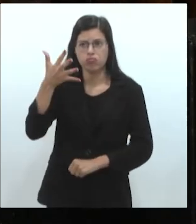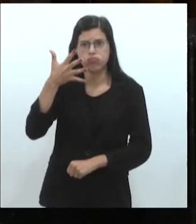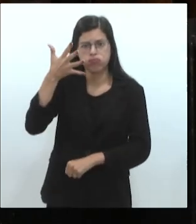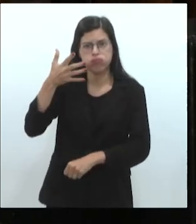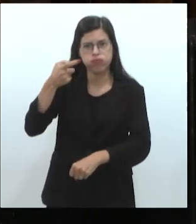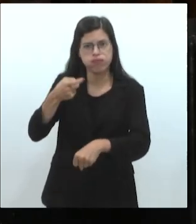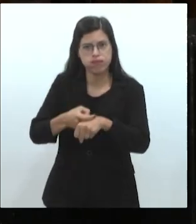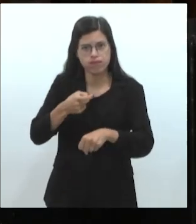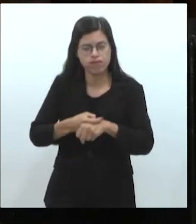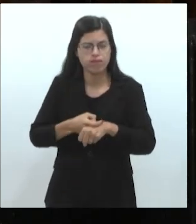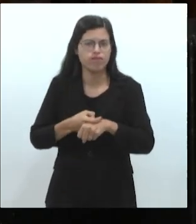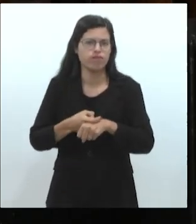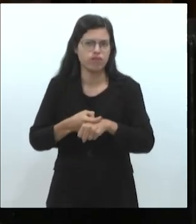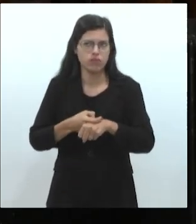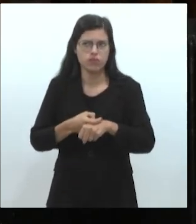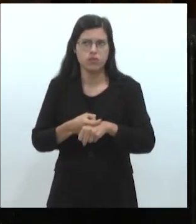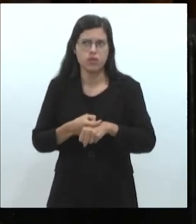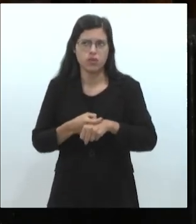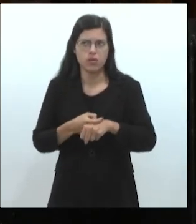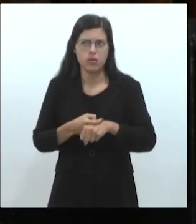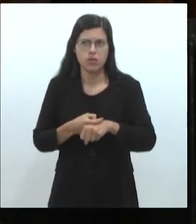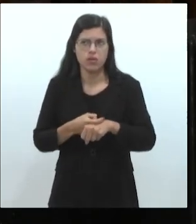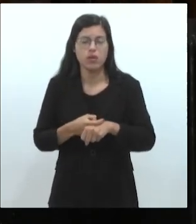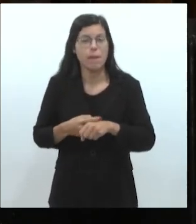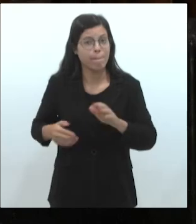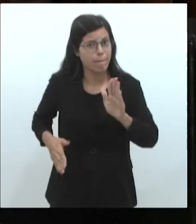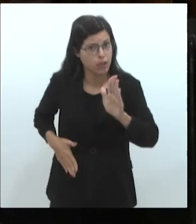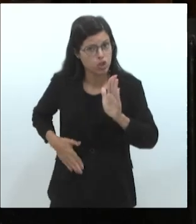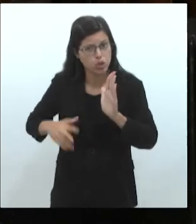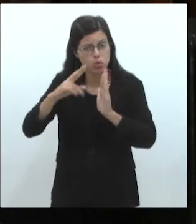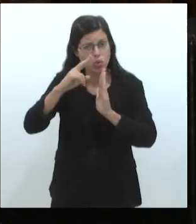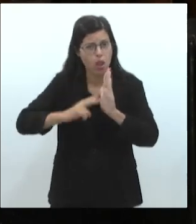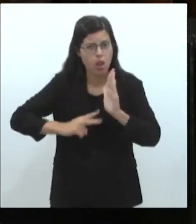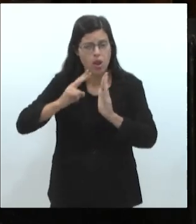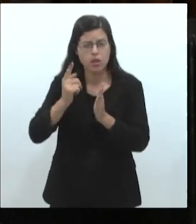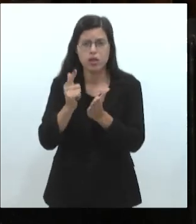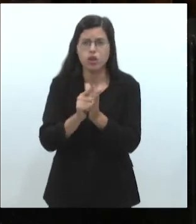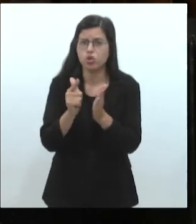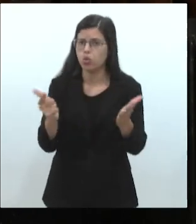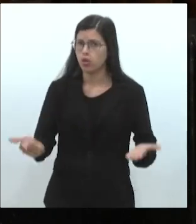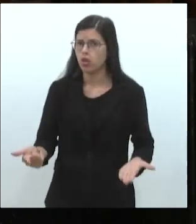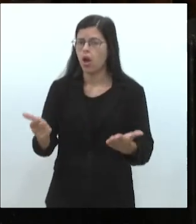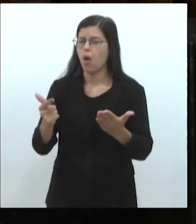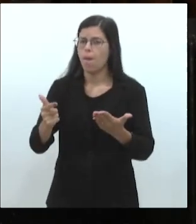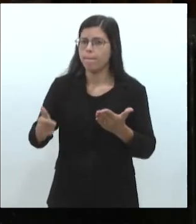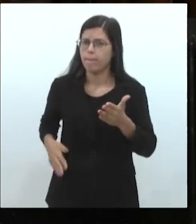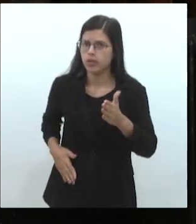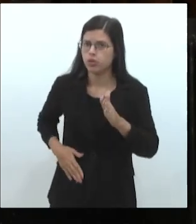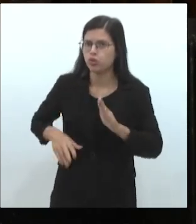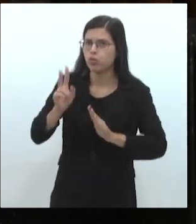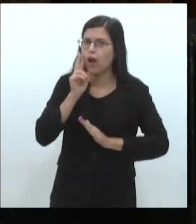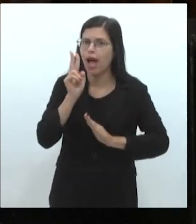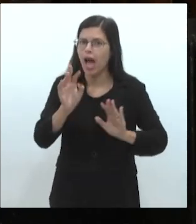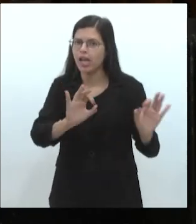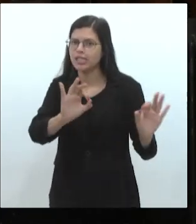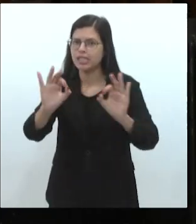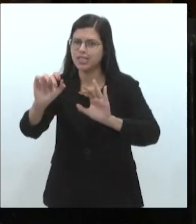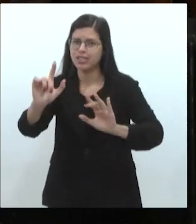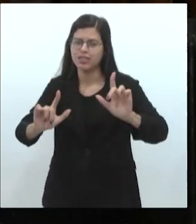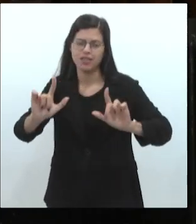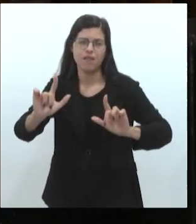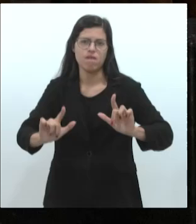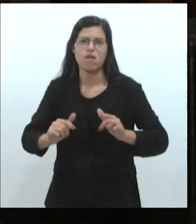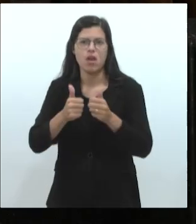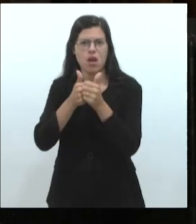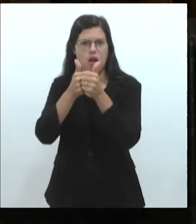nação. Bandido lê jornal, bandido vê TV, acompanha a rede social, acompanha os movimentos e os